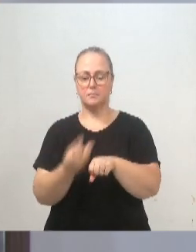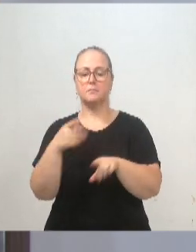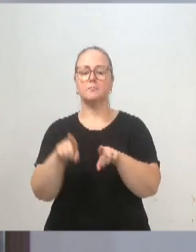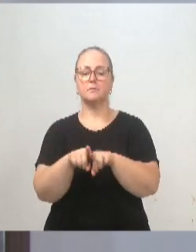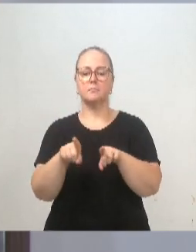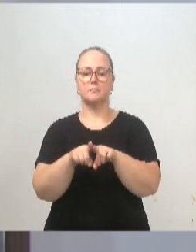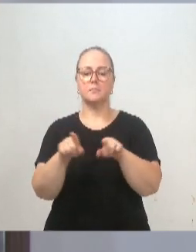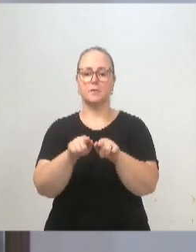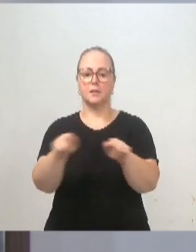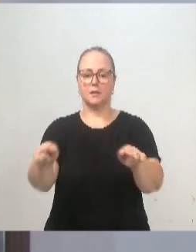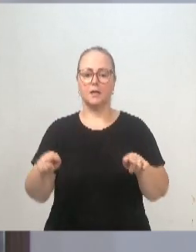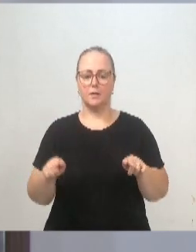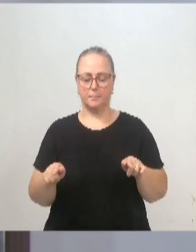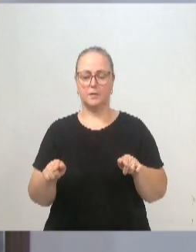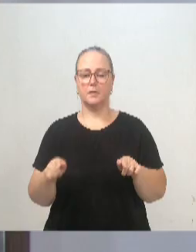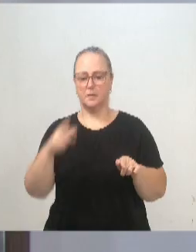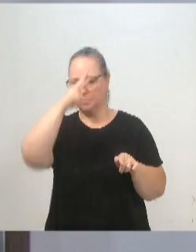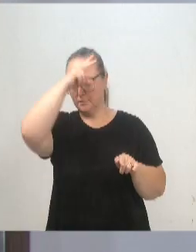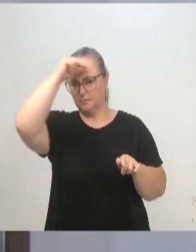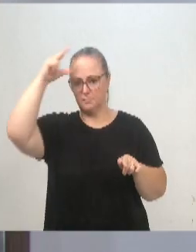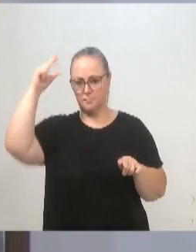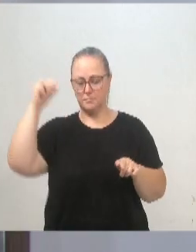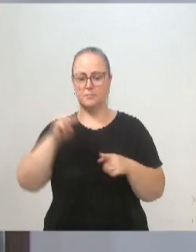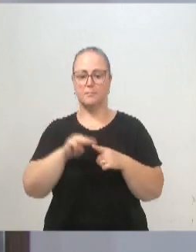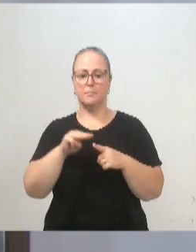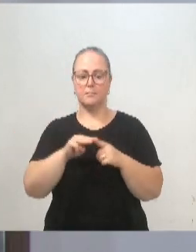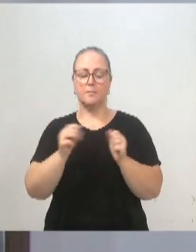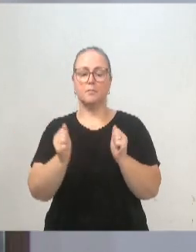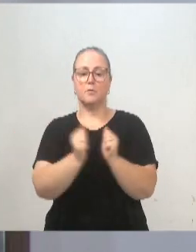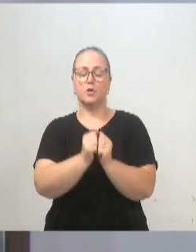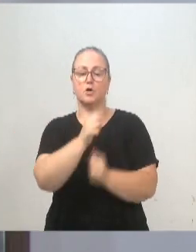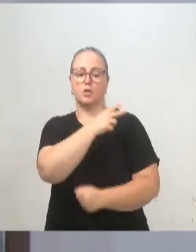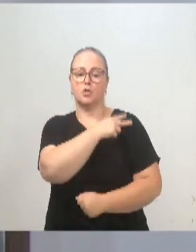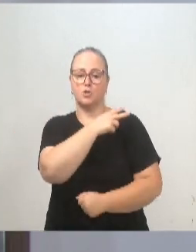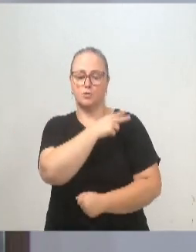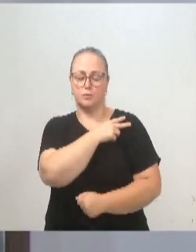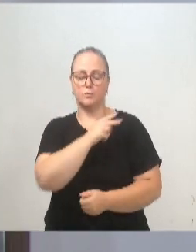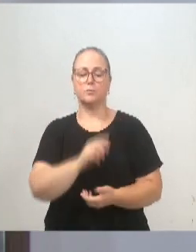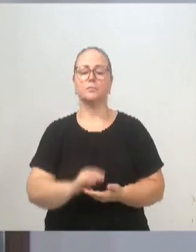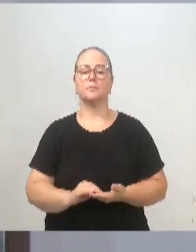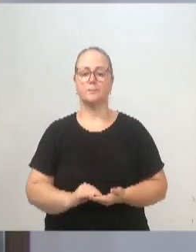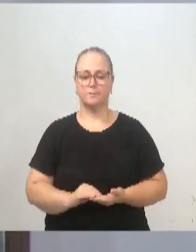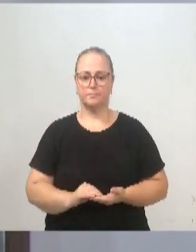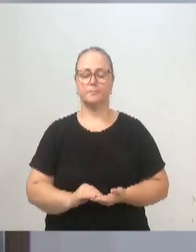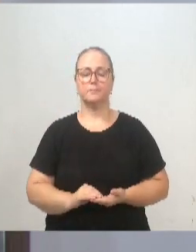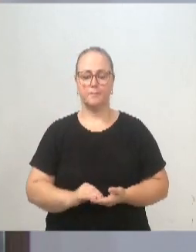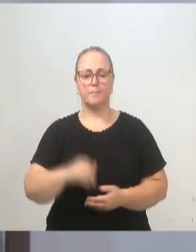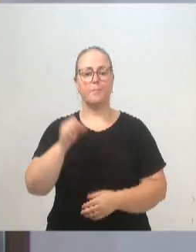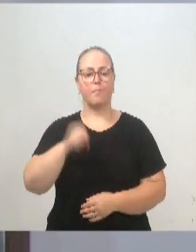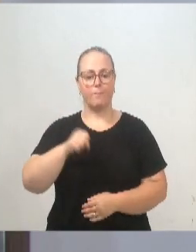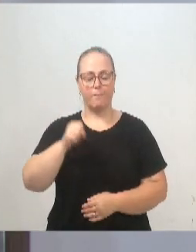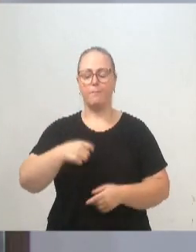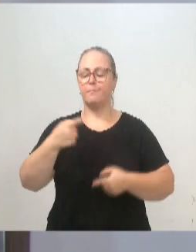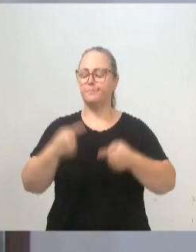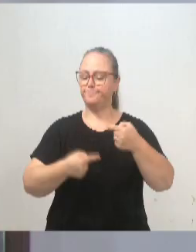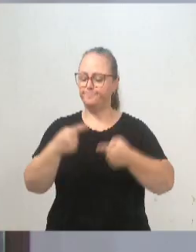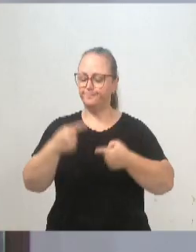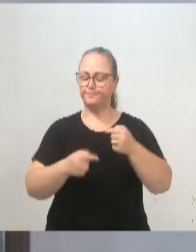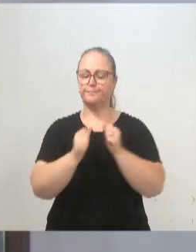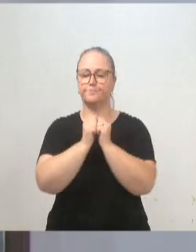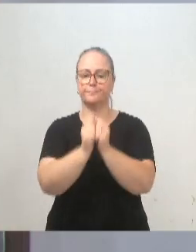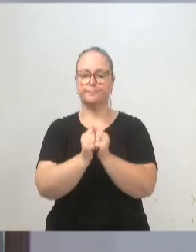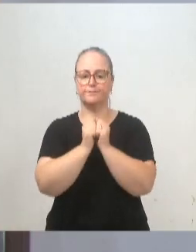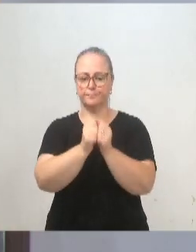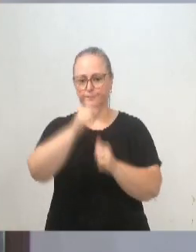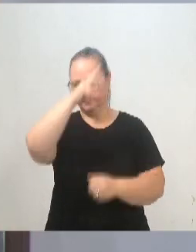gabinete do prefeito municipal, que também está lá através do chefe de gabinete, e que tem feito a discussão conjuntamente com o prefeito, que